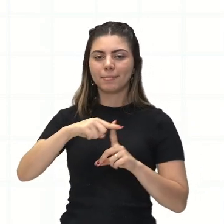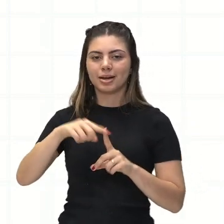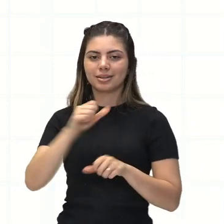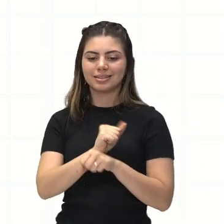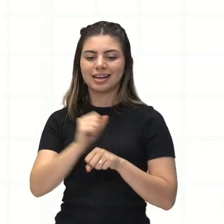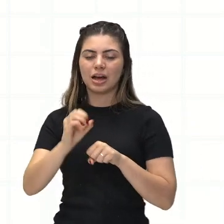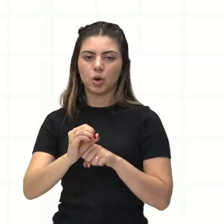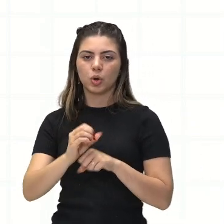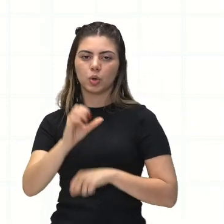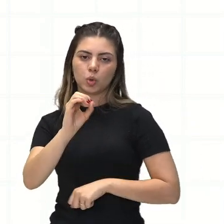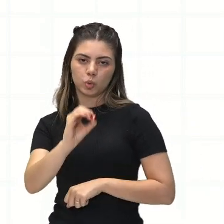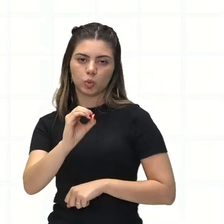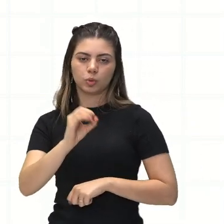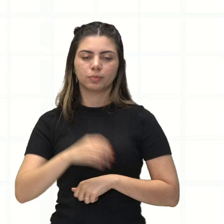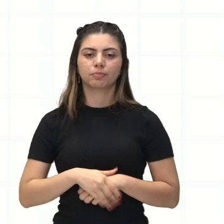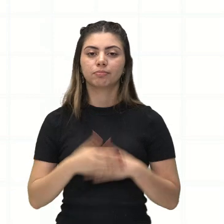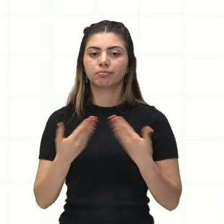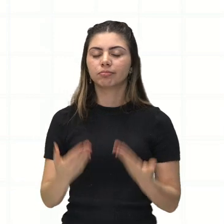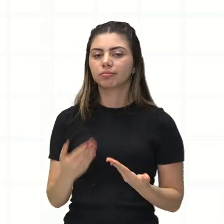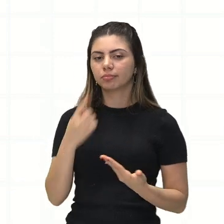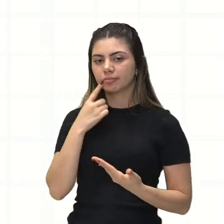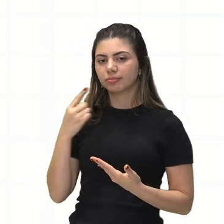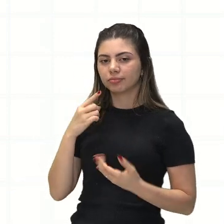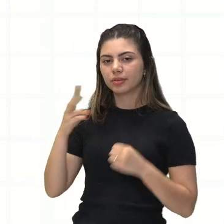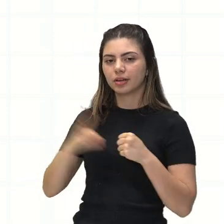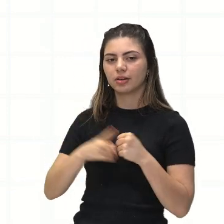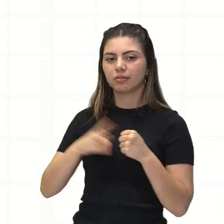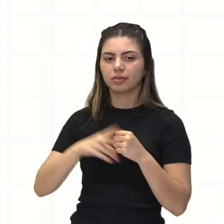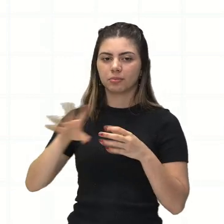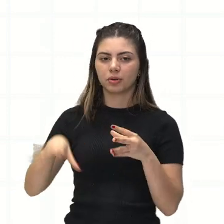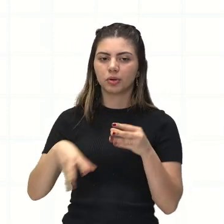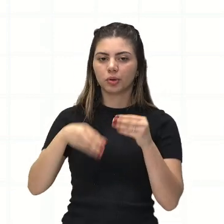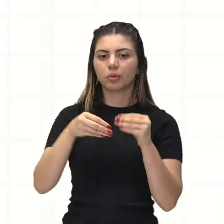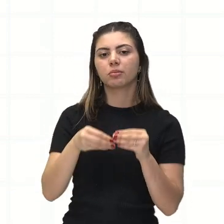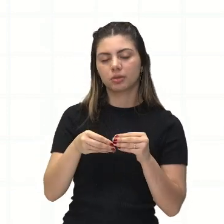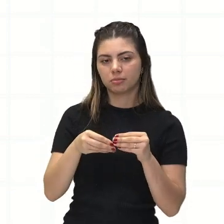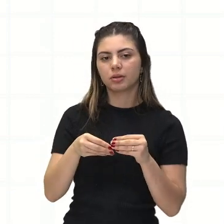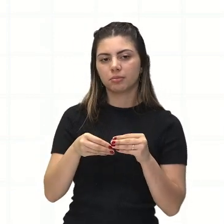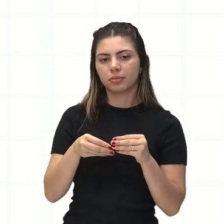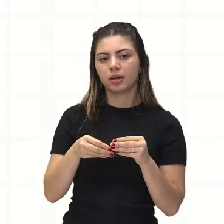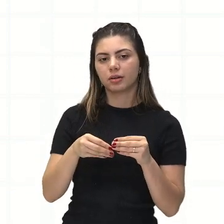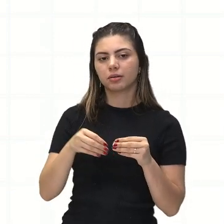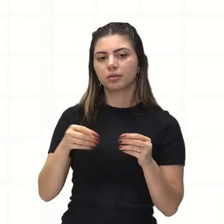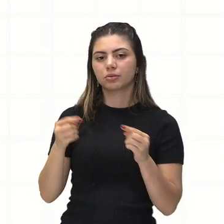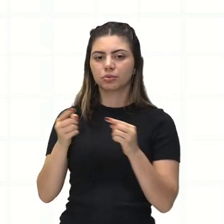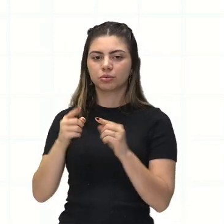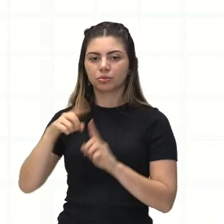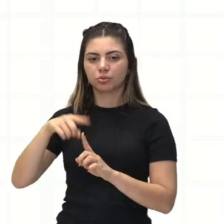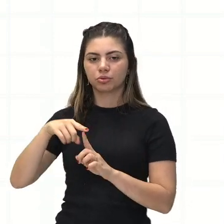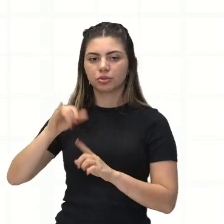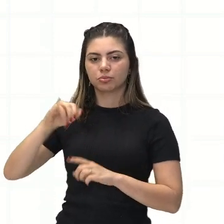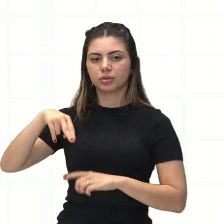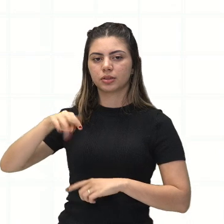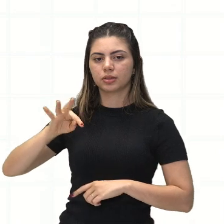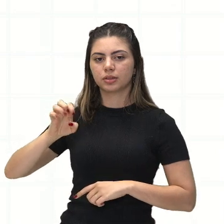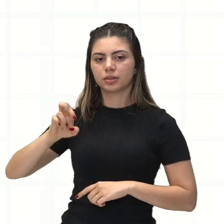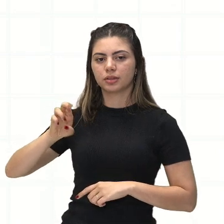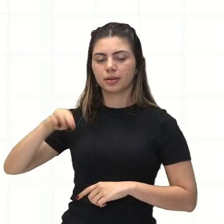Sendo assim, esse verbo vai pedir um complemento que vai ser intermediado por essa preposição. Quem